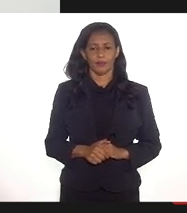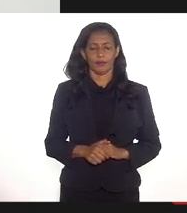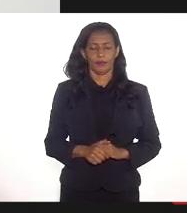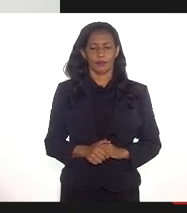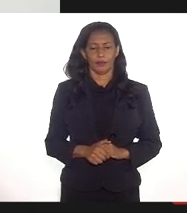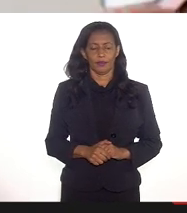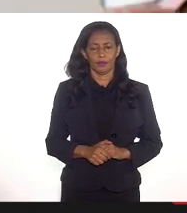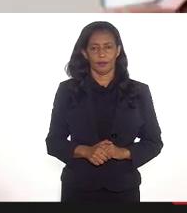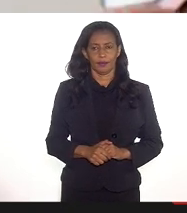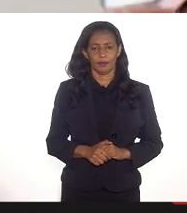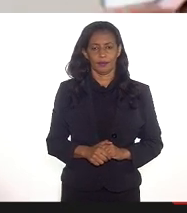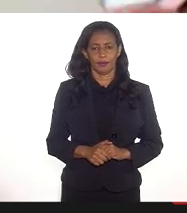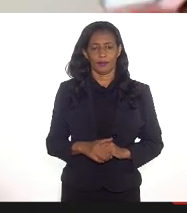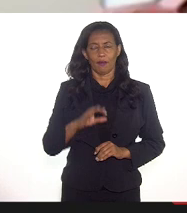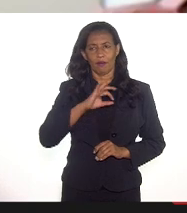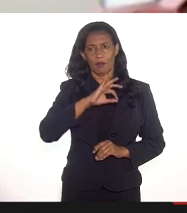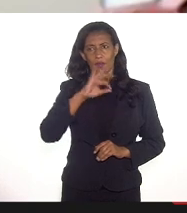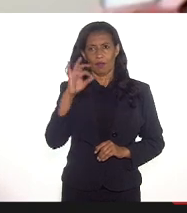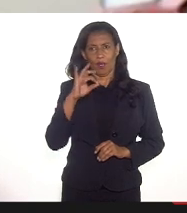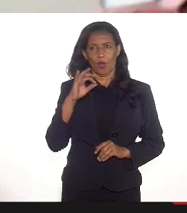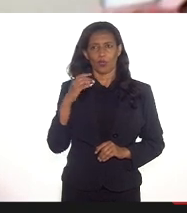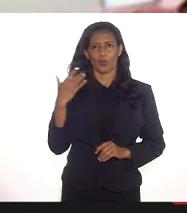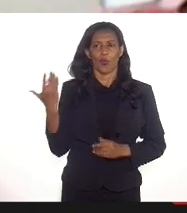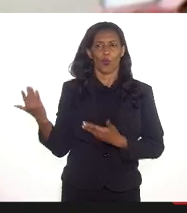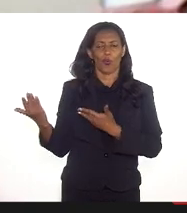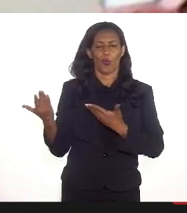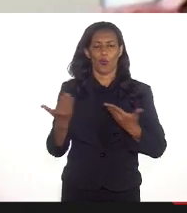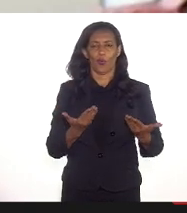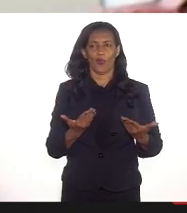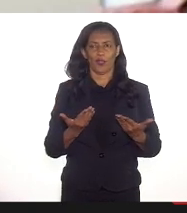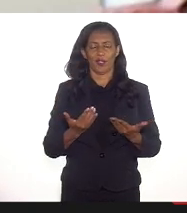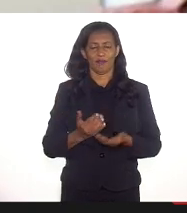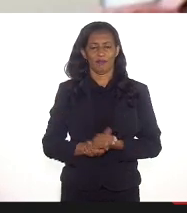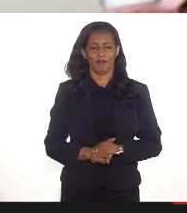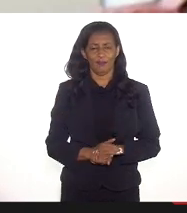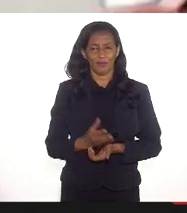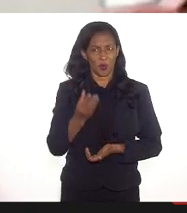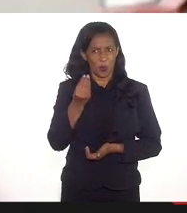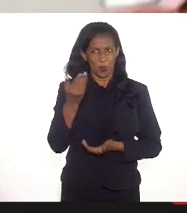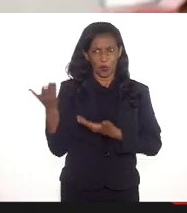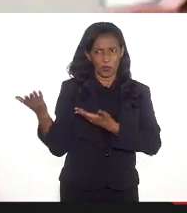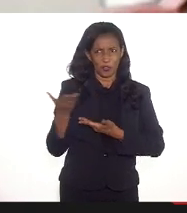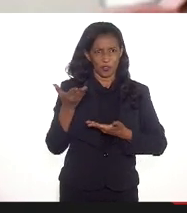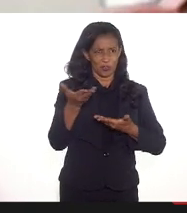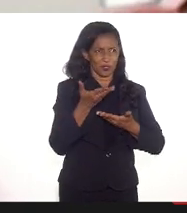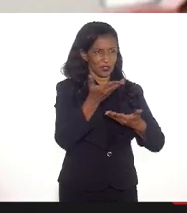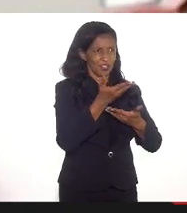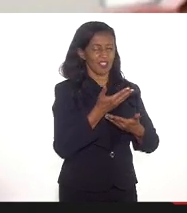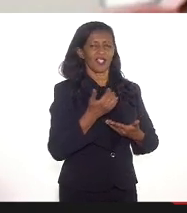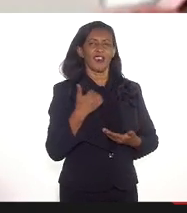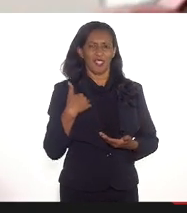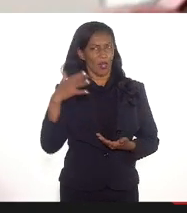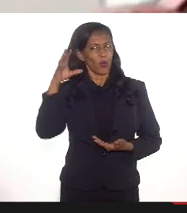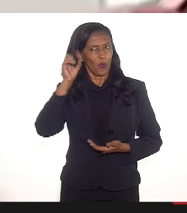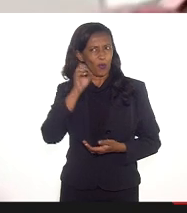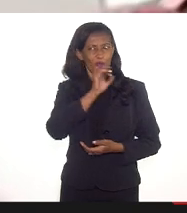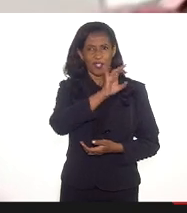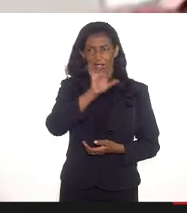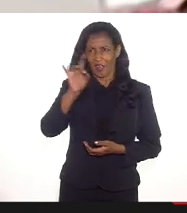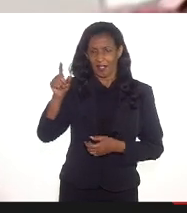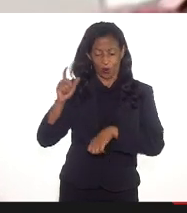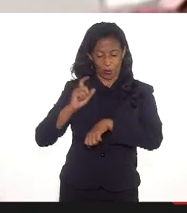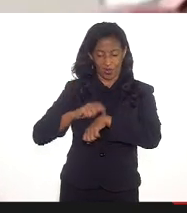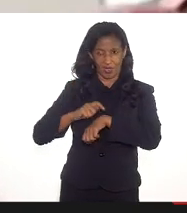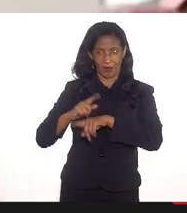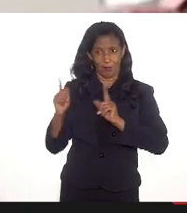Está ótimo. Vamos passar para os nossos convidados. Eu gostaria de sugerir, né, são muitos convidados, a gente quer ouvir a todas e todos, mas a gente tem que ter um controle do